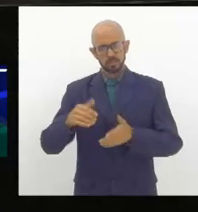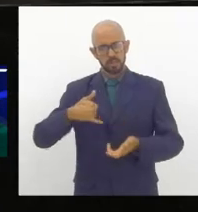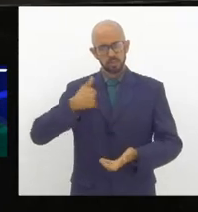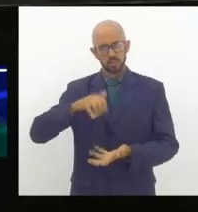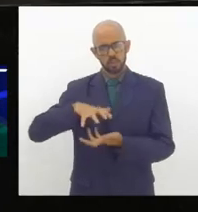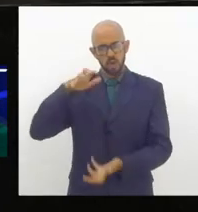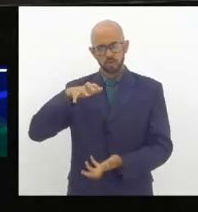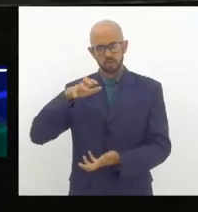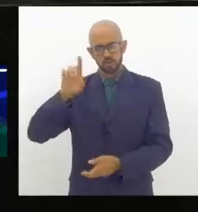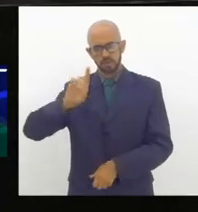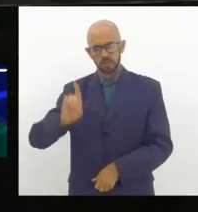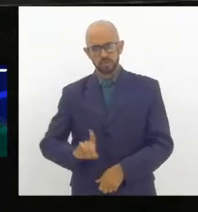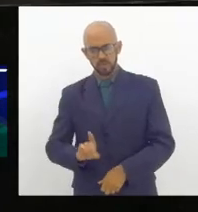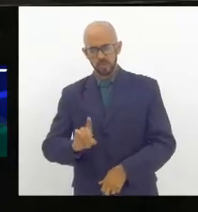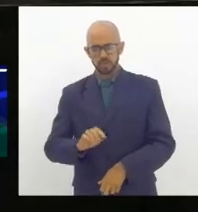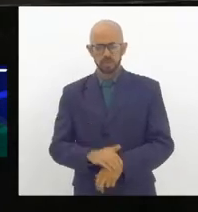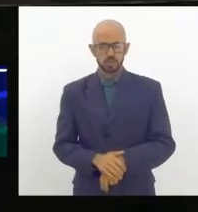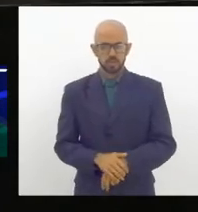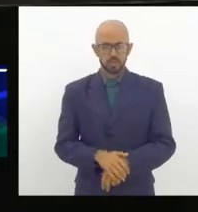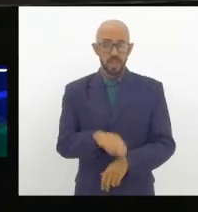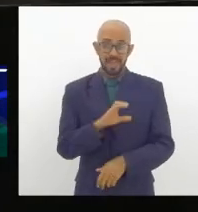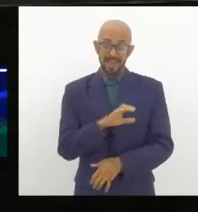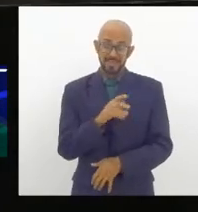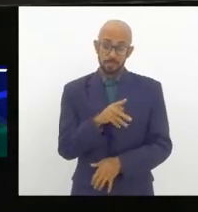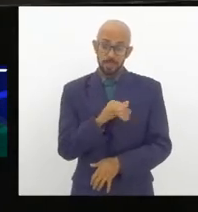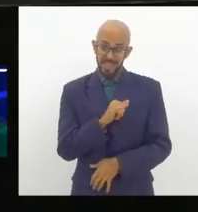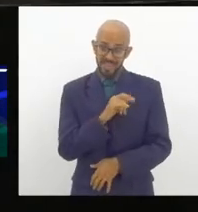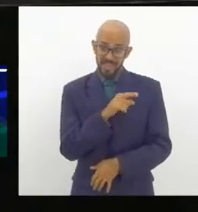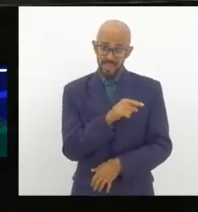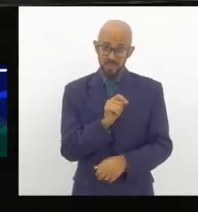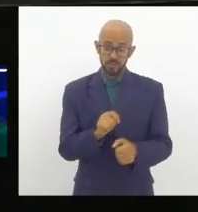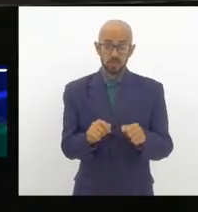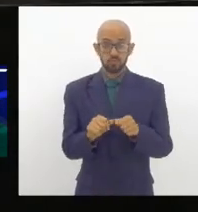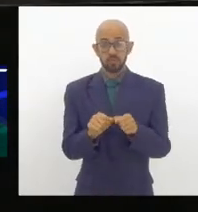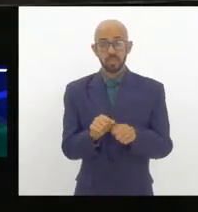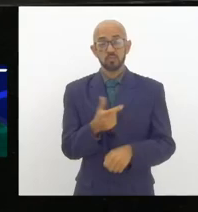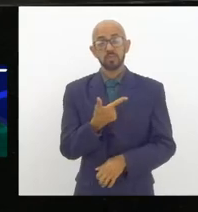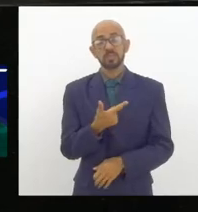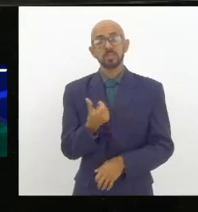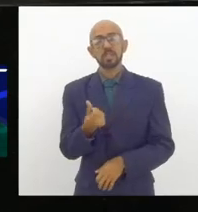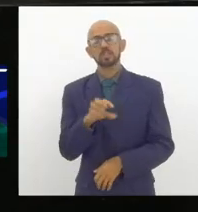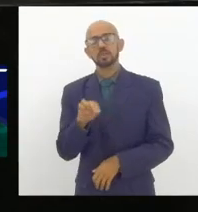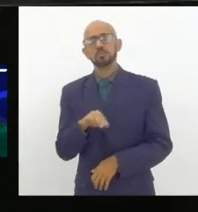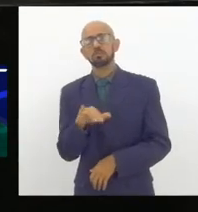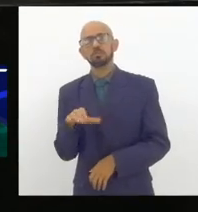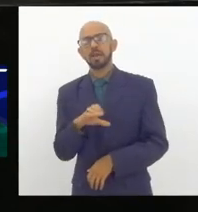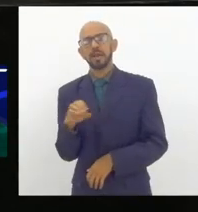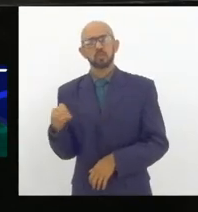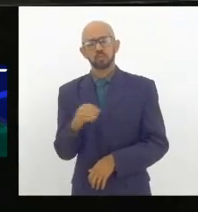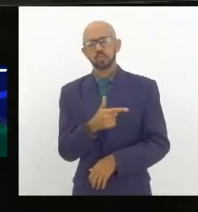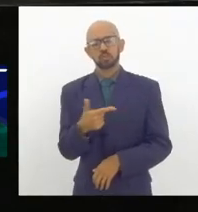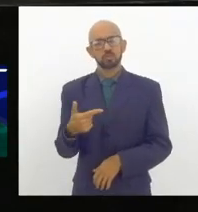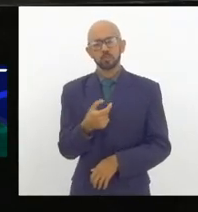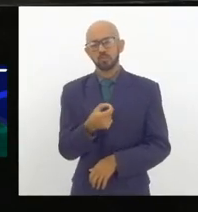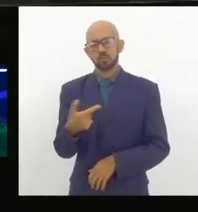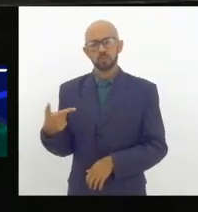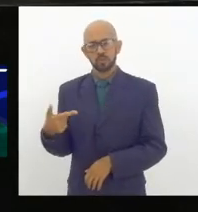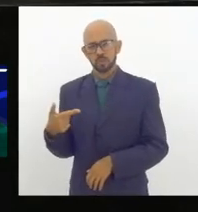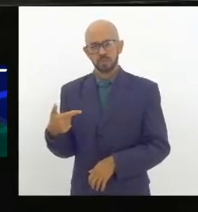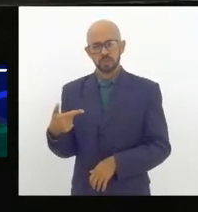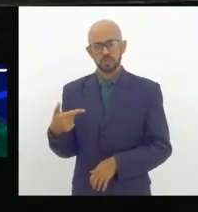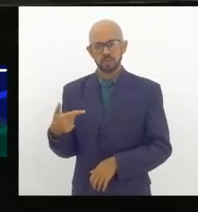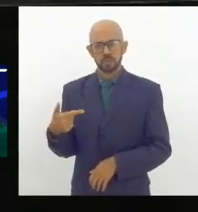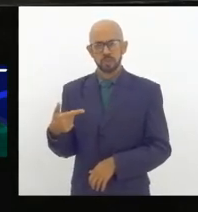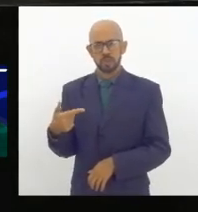sente pois bem essa CPI E aí foi instalada no já 26 de Maio a CPI presidida por mim